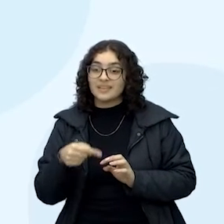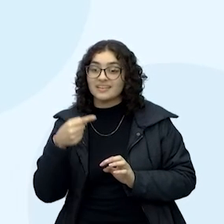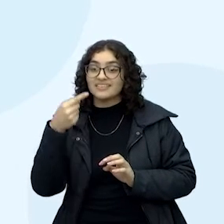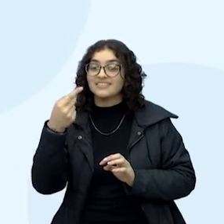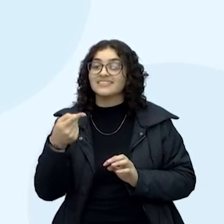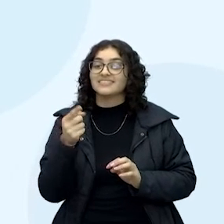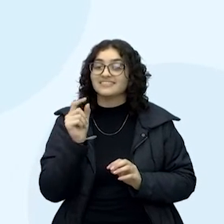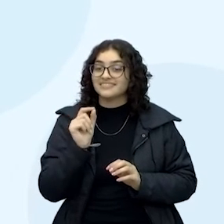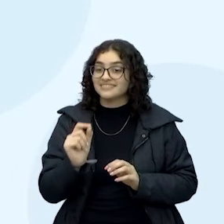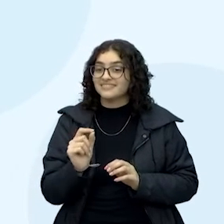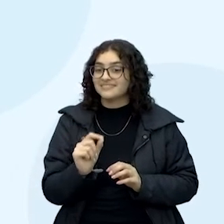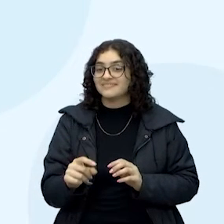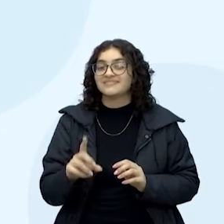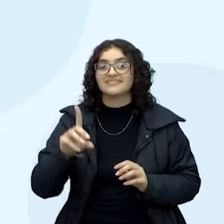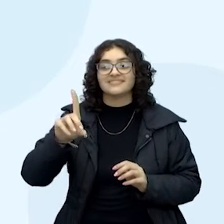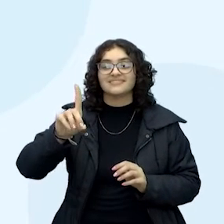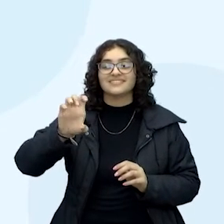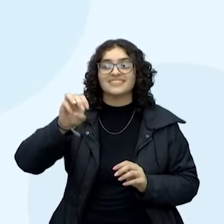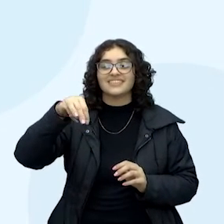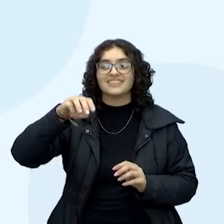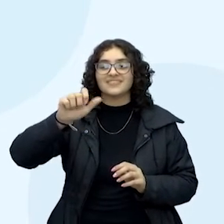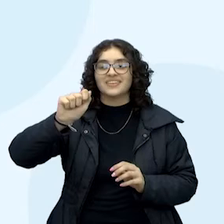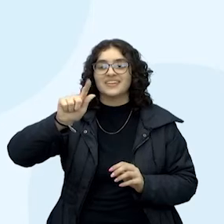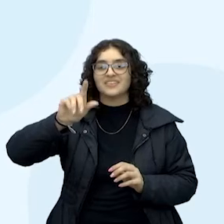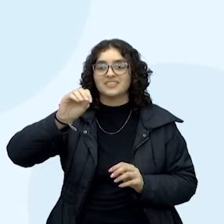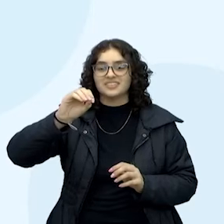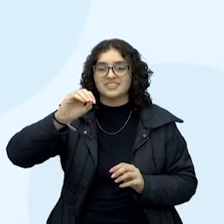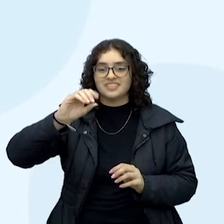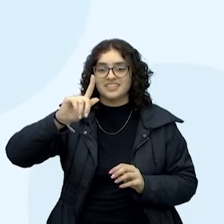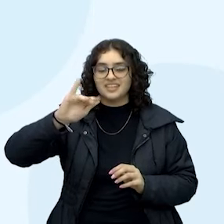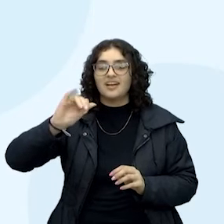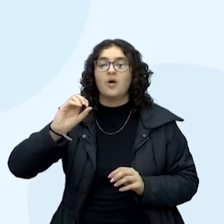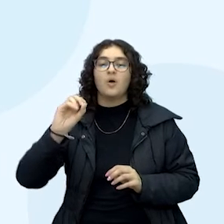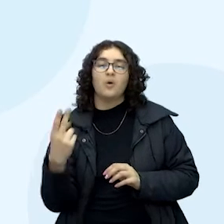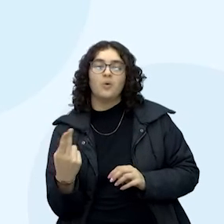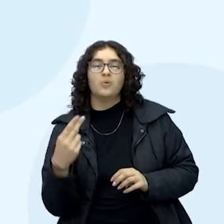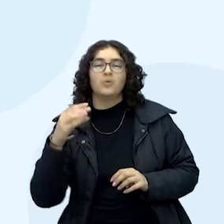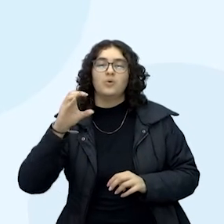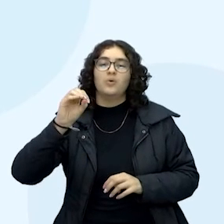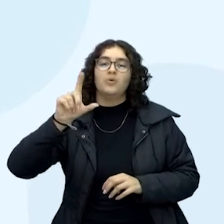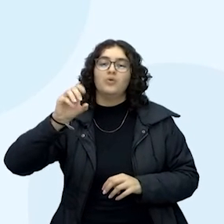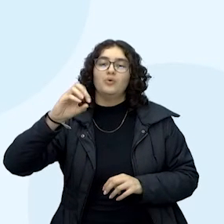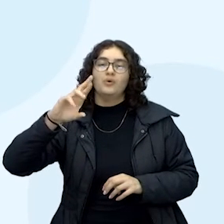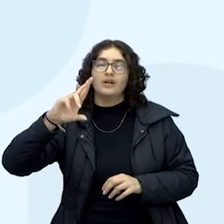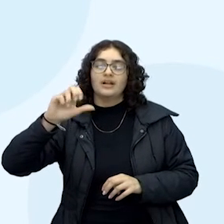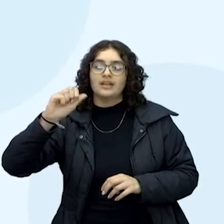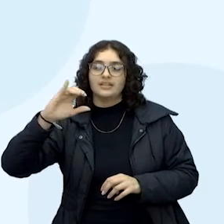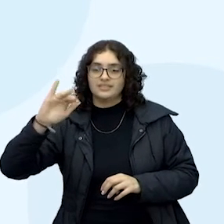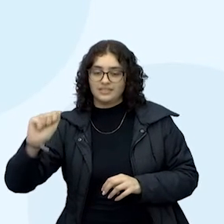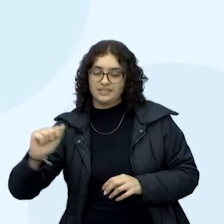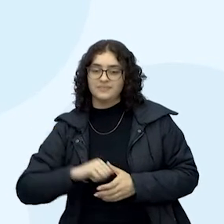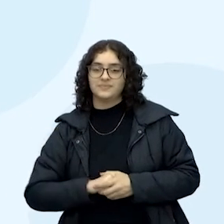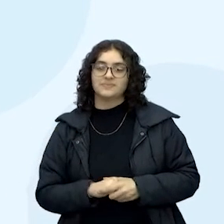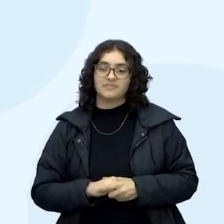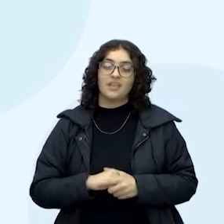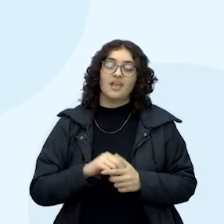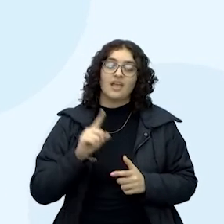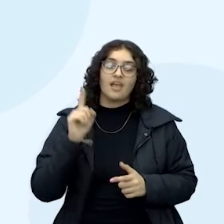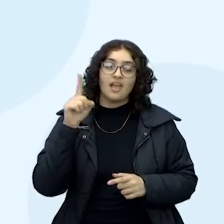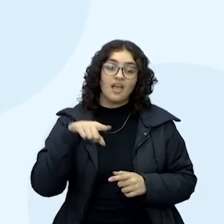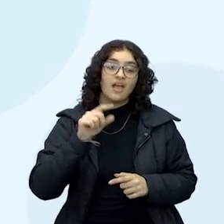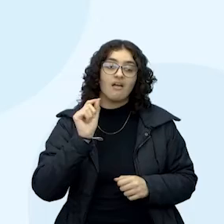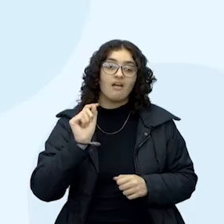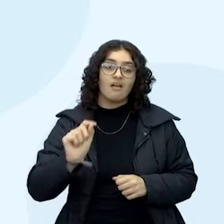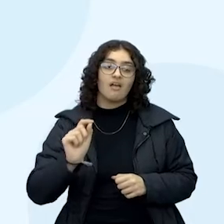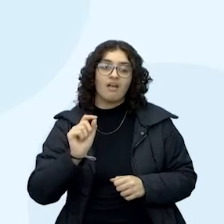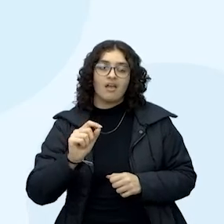a demagogia ou holocracia, duas palavrinhas, né, complexas, que é o poder